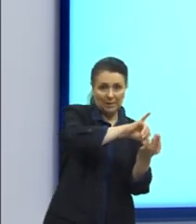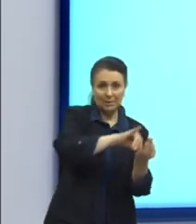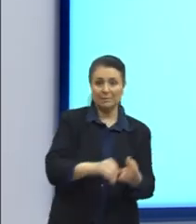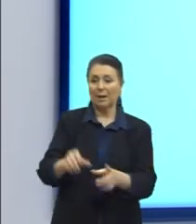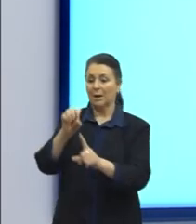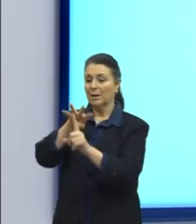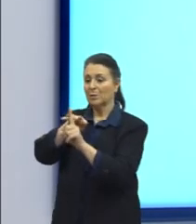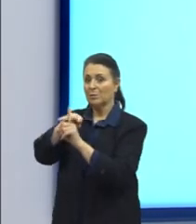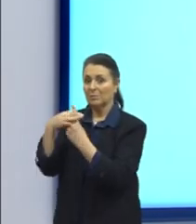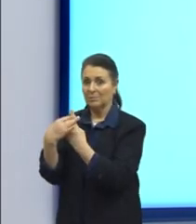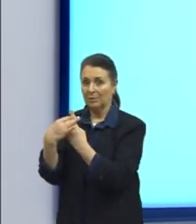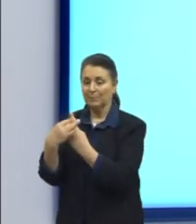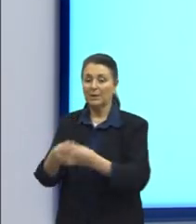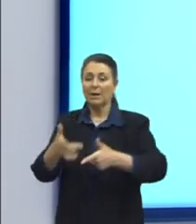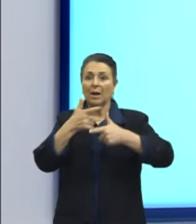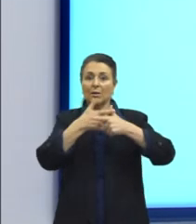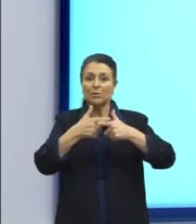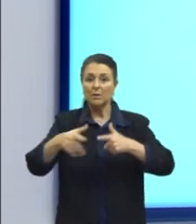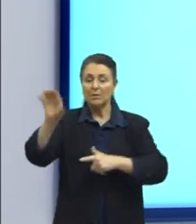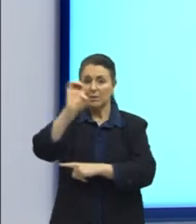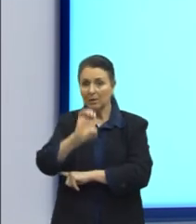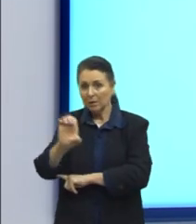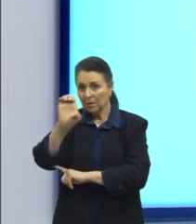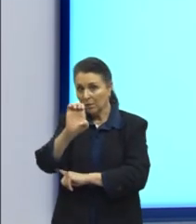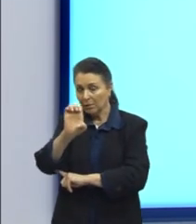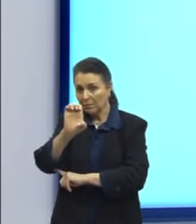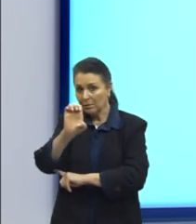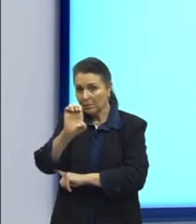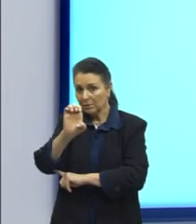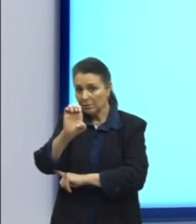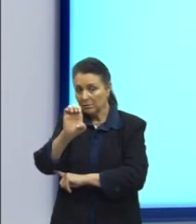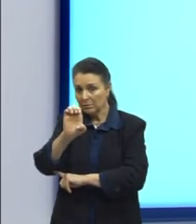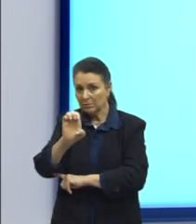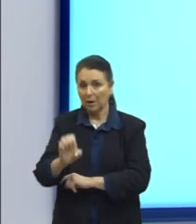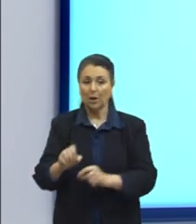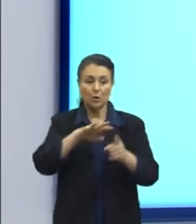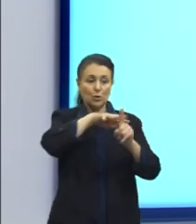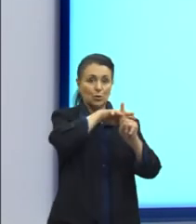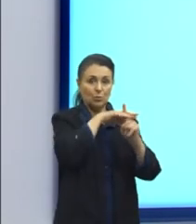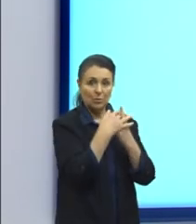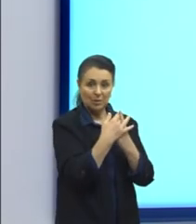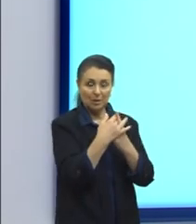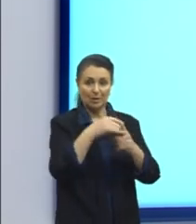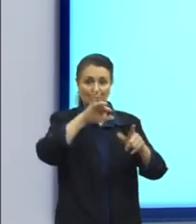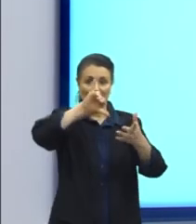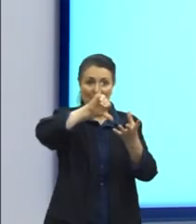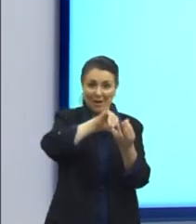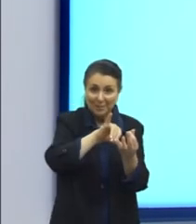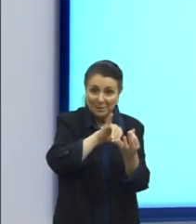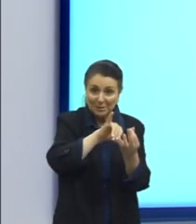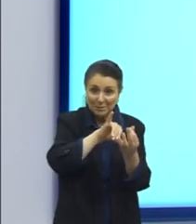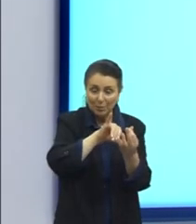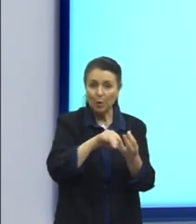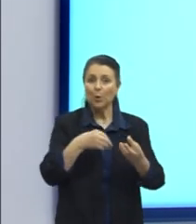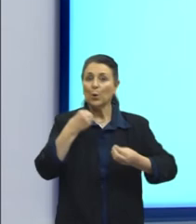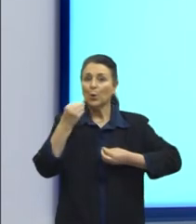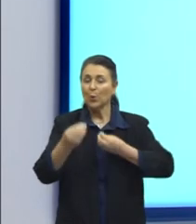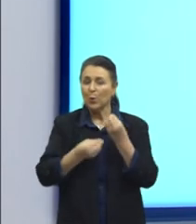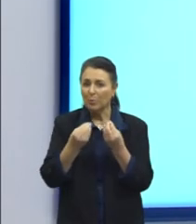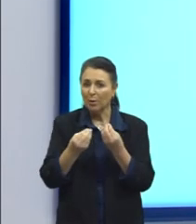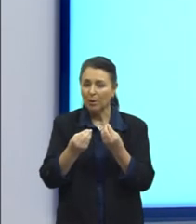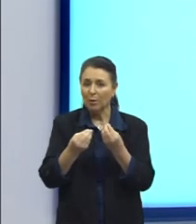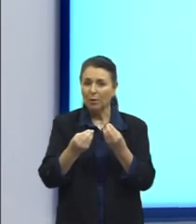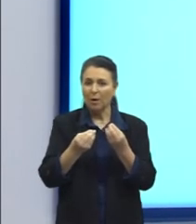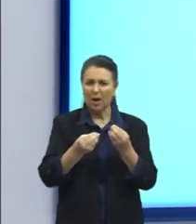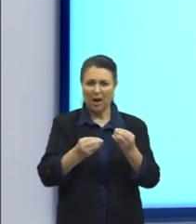socialista Então essa divisão europeia entre socialista e capitalista ficou conhecida como a